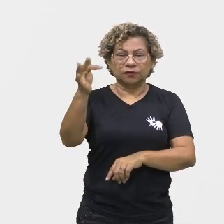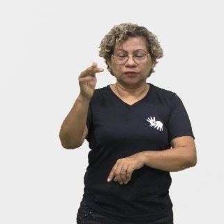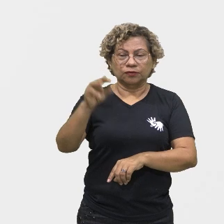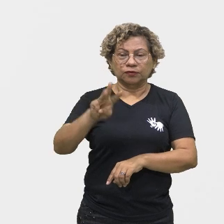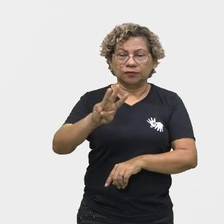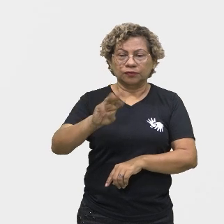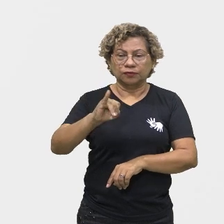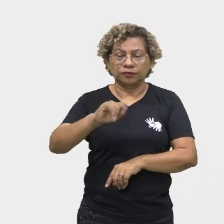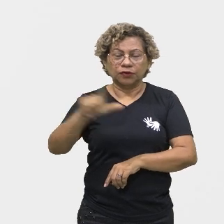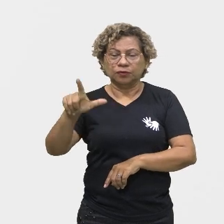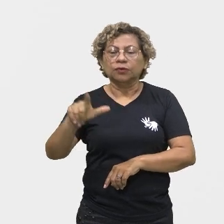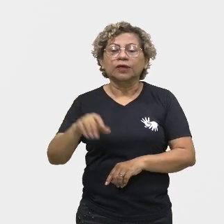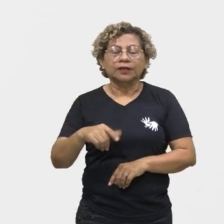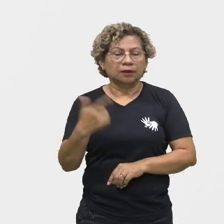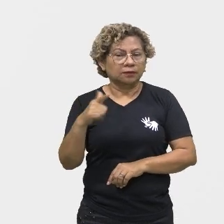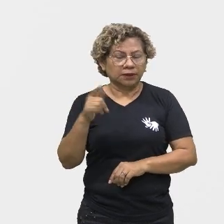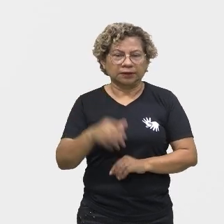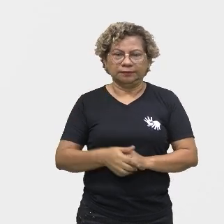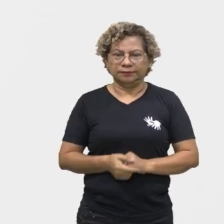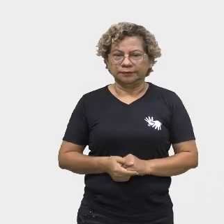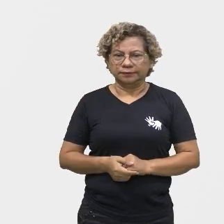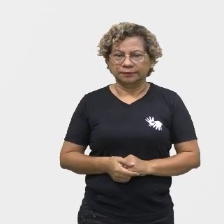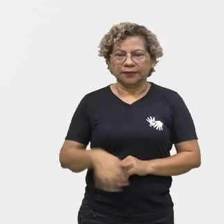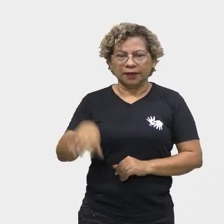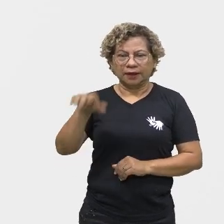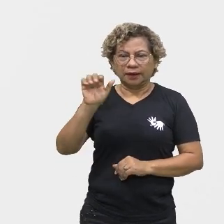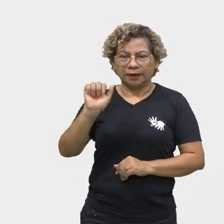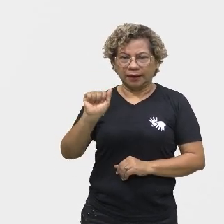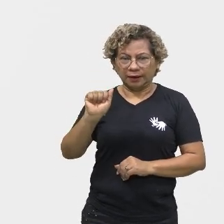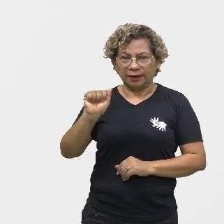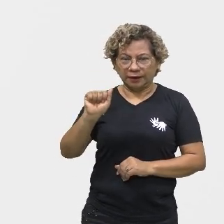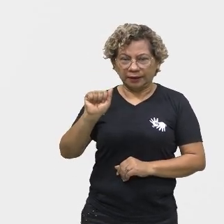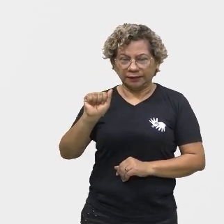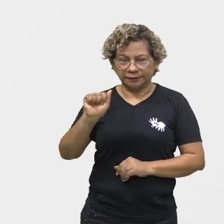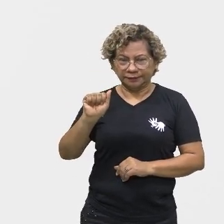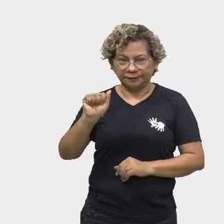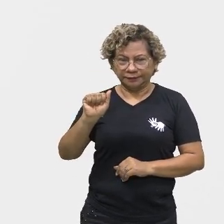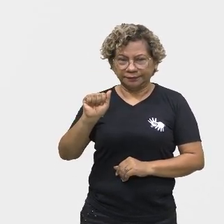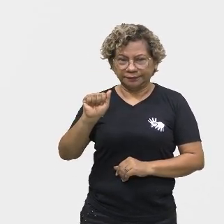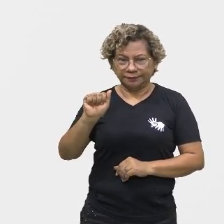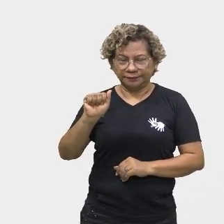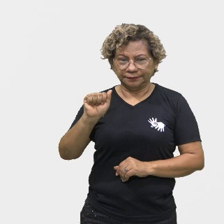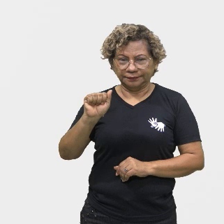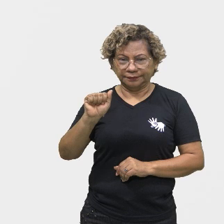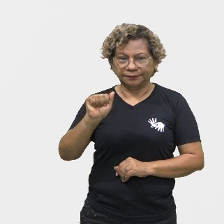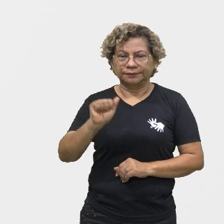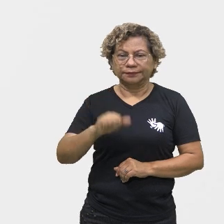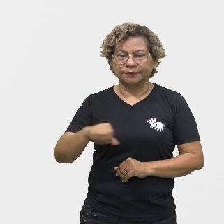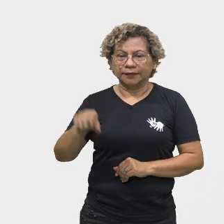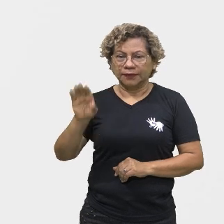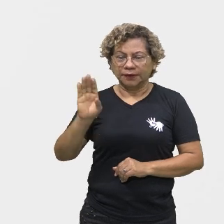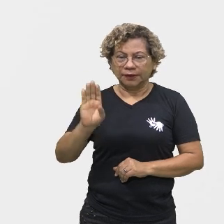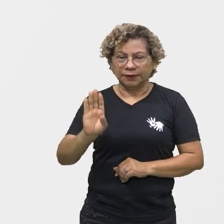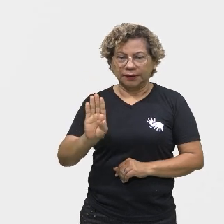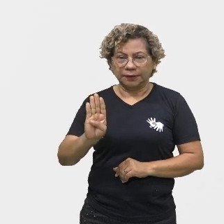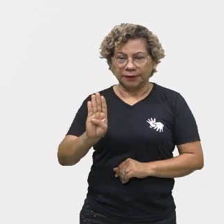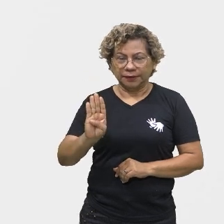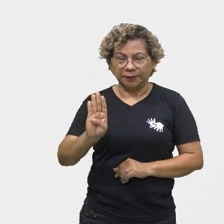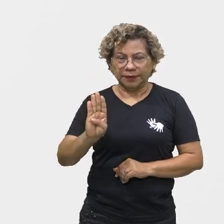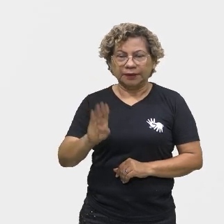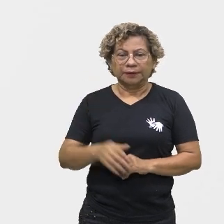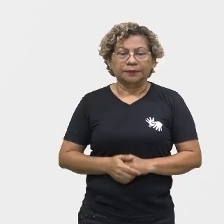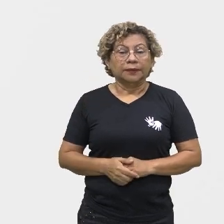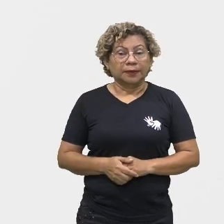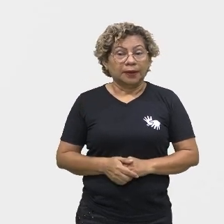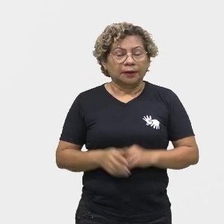4 alternativas, né? Na letra A, I have will coffee with sugar and milk. Repare aí,